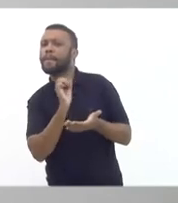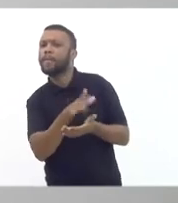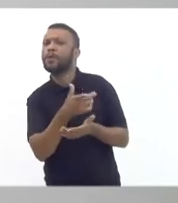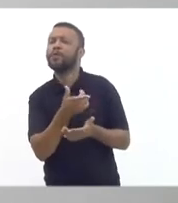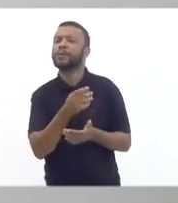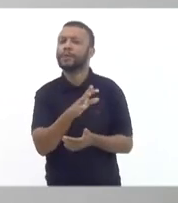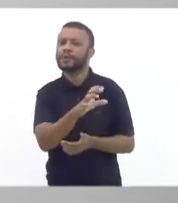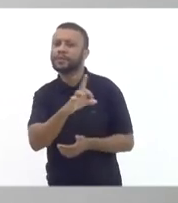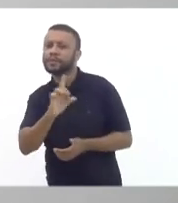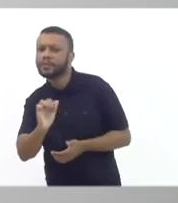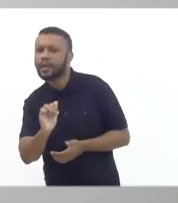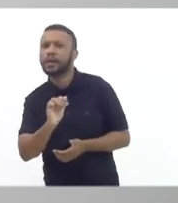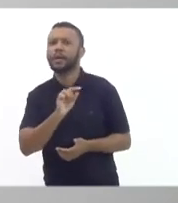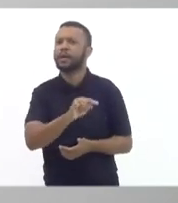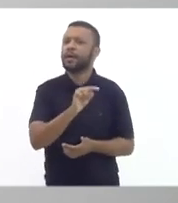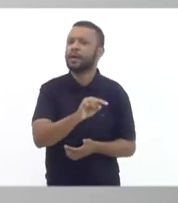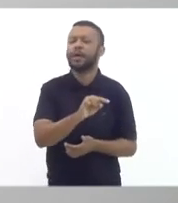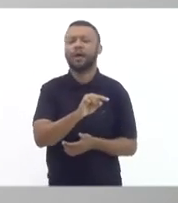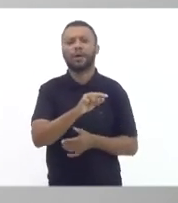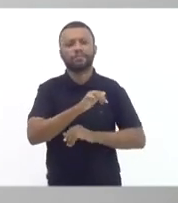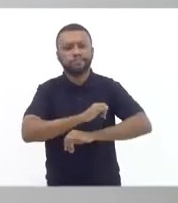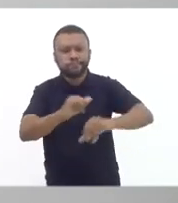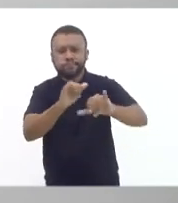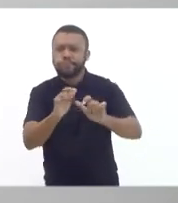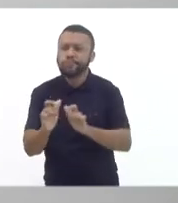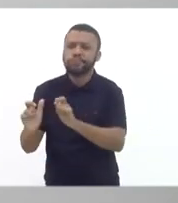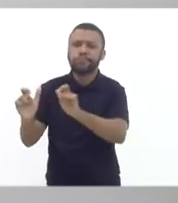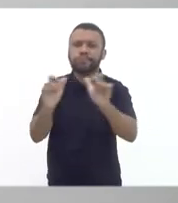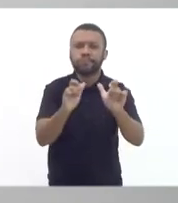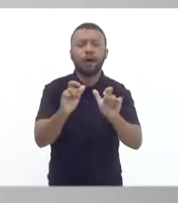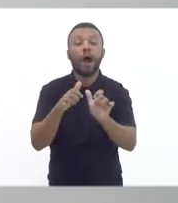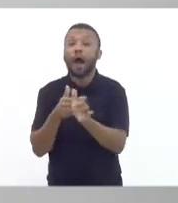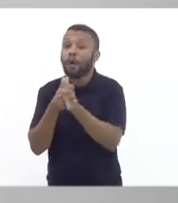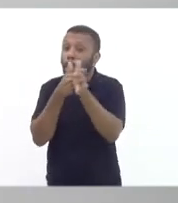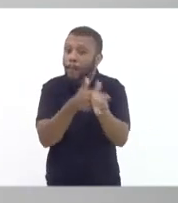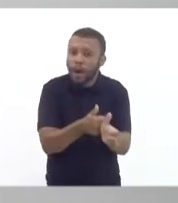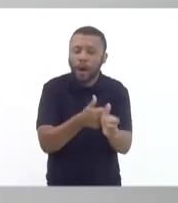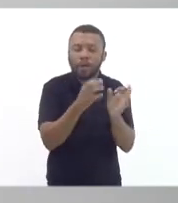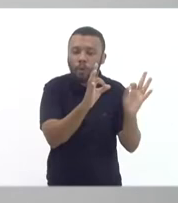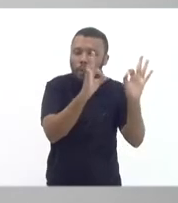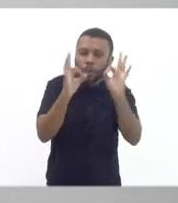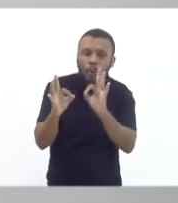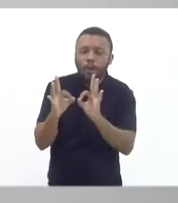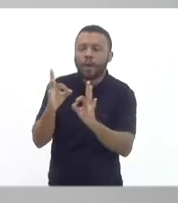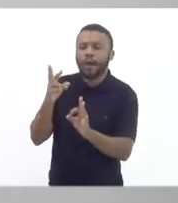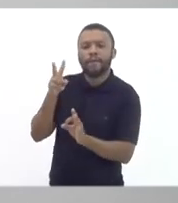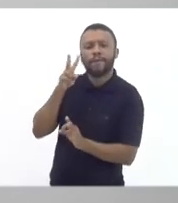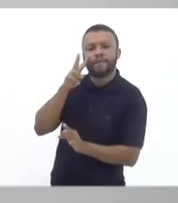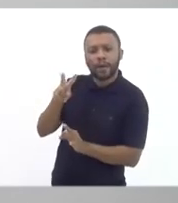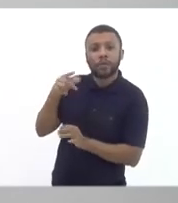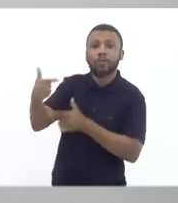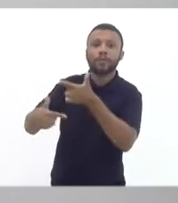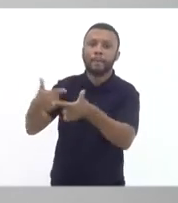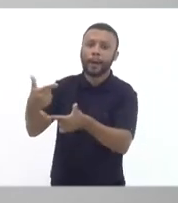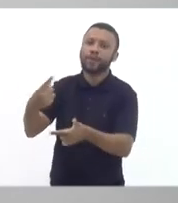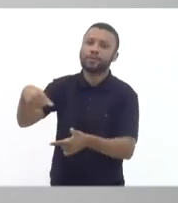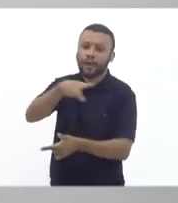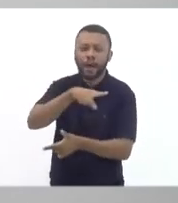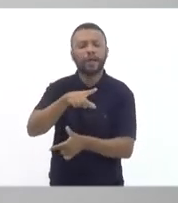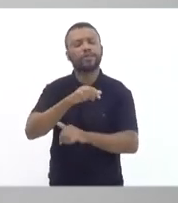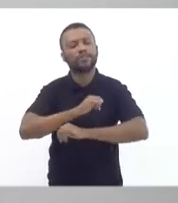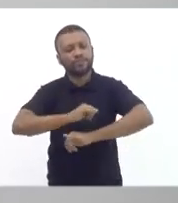em todos os lugares. Acompanho o doutor Vinícius Cordeiro, vejo o trabalho dele, vejo o trabalho de vocês. E acompanho, divulguei,